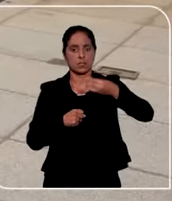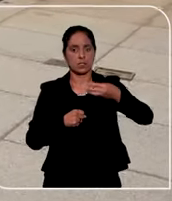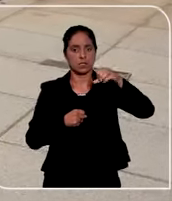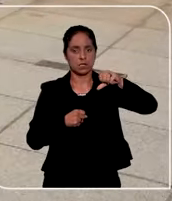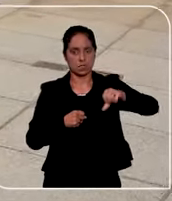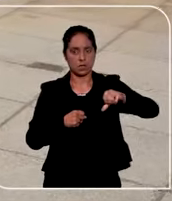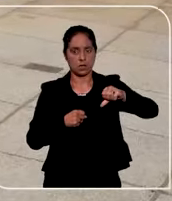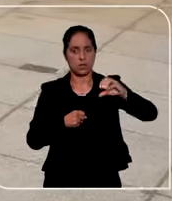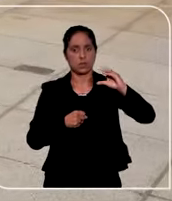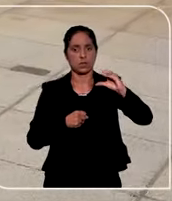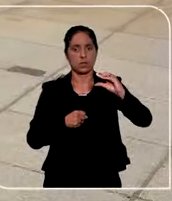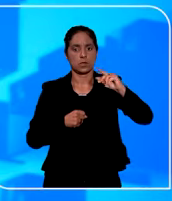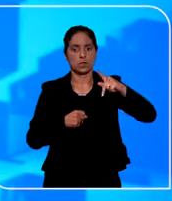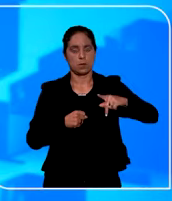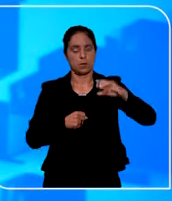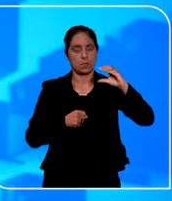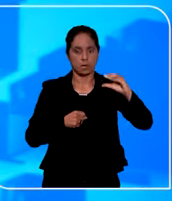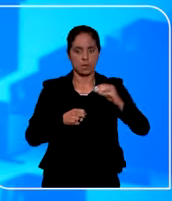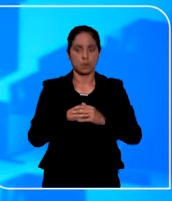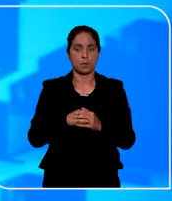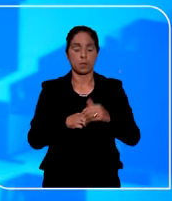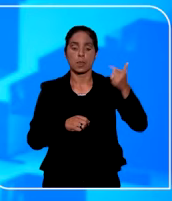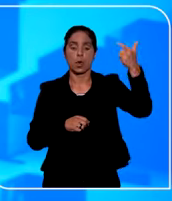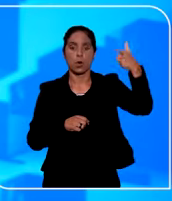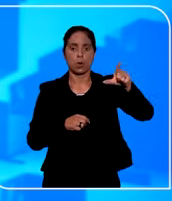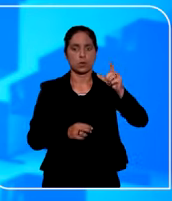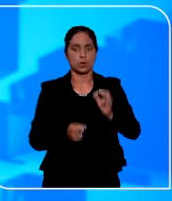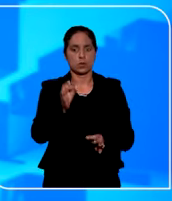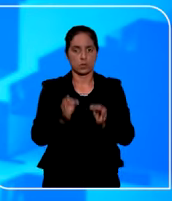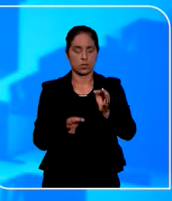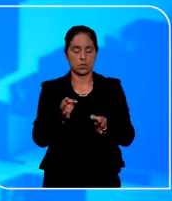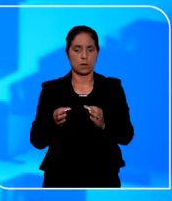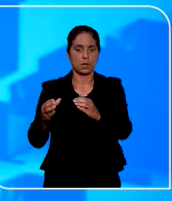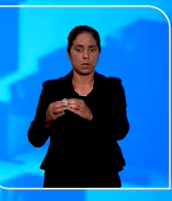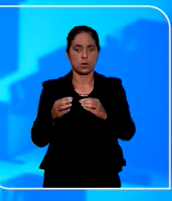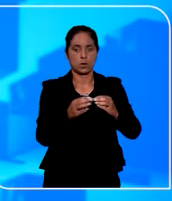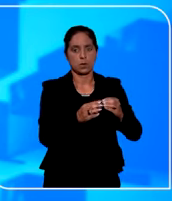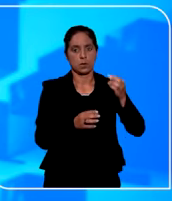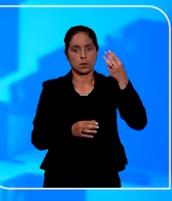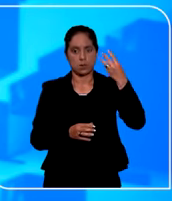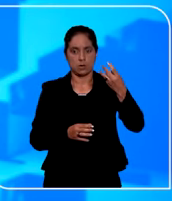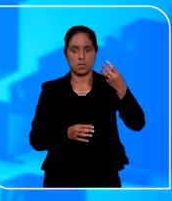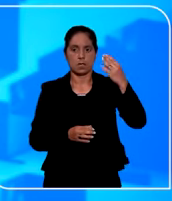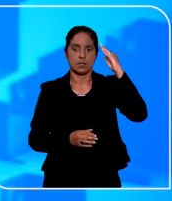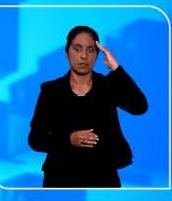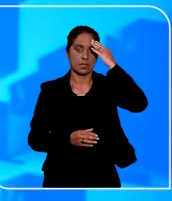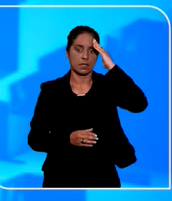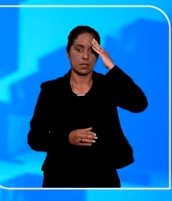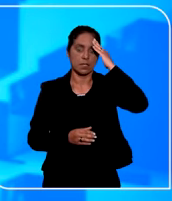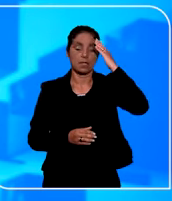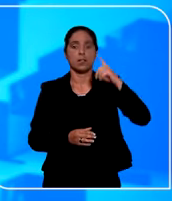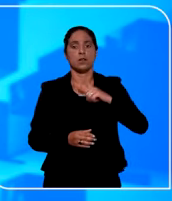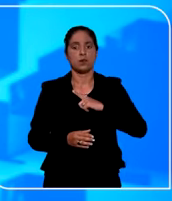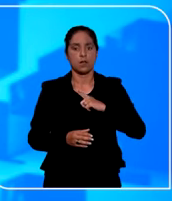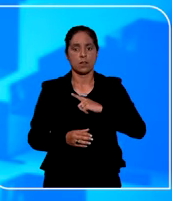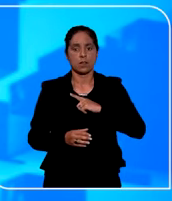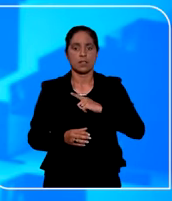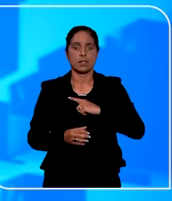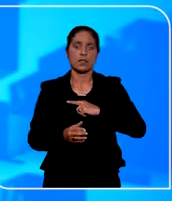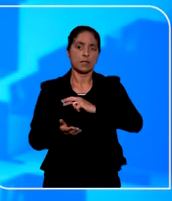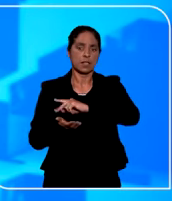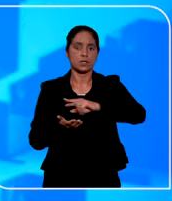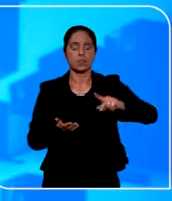139 do CPC em outro julgamento da terceira turma o colegiado chegou ao entendimento de que a